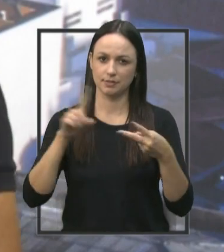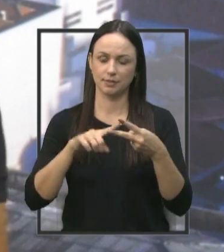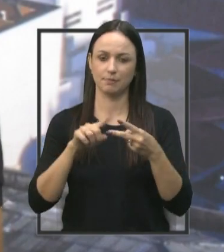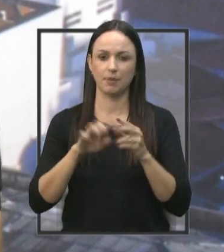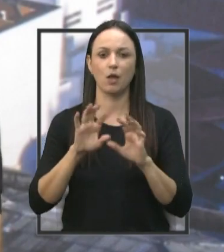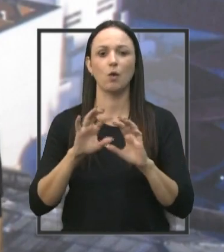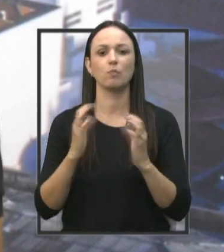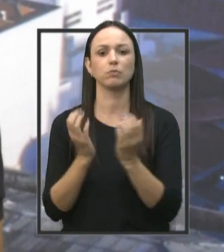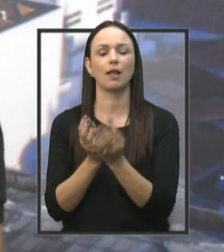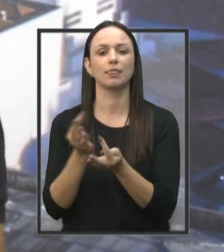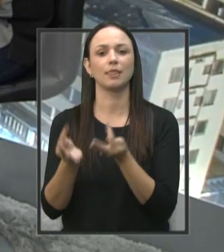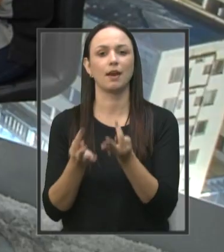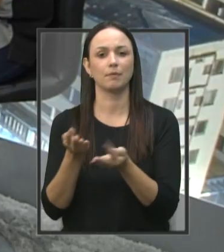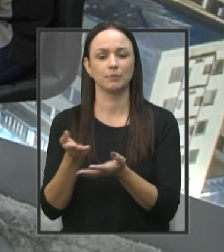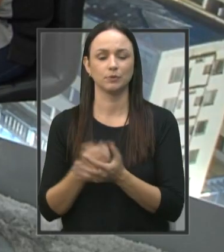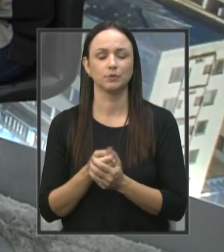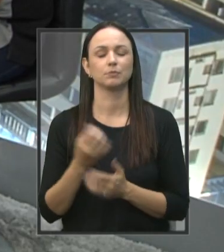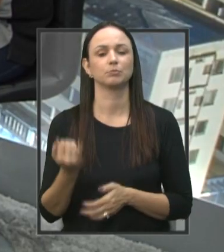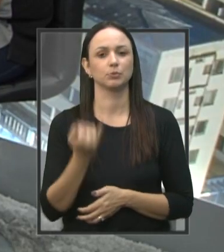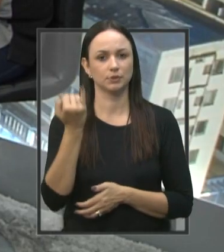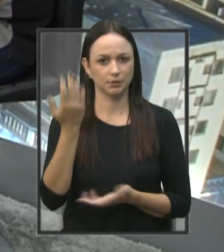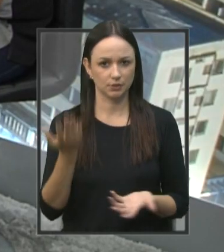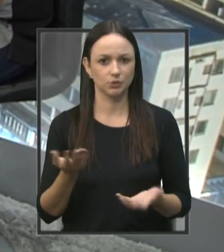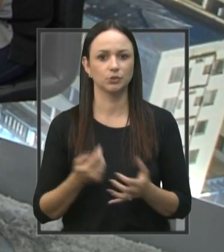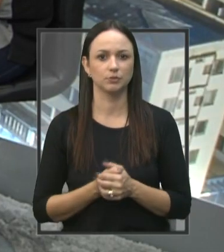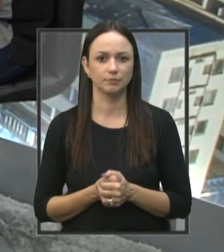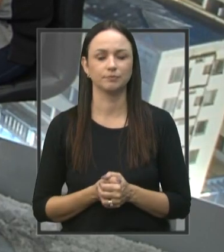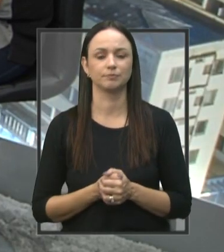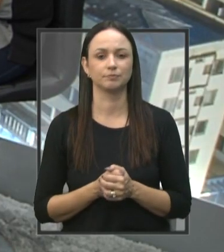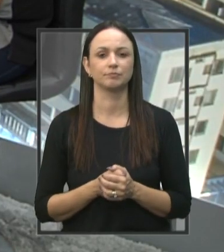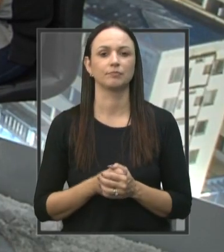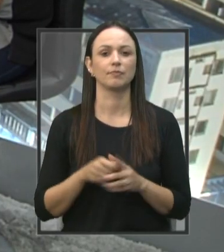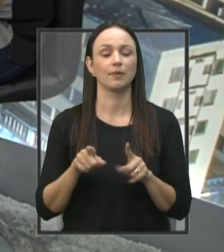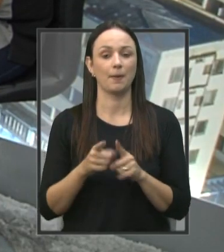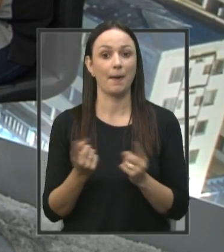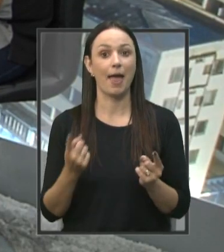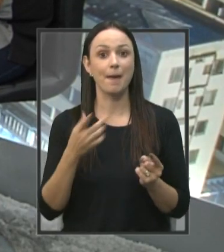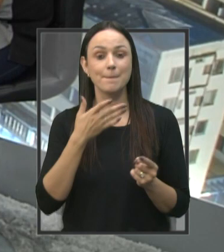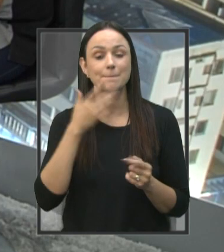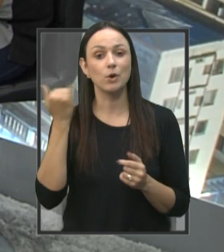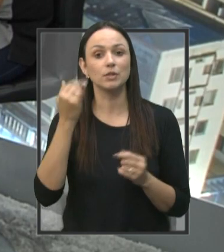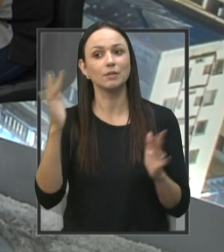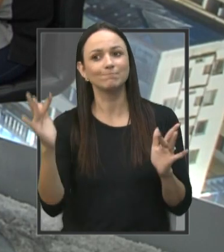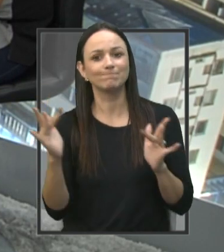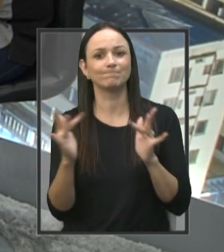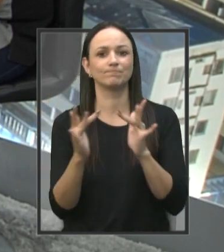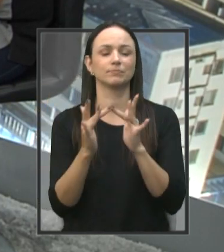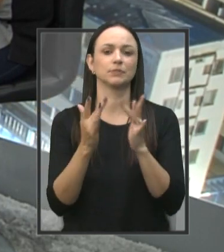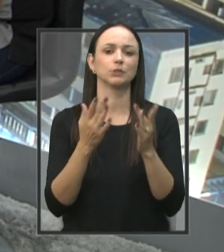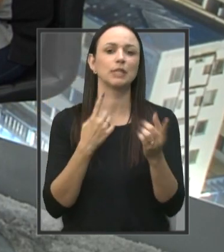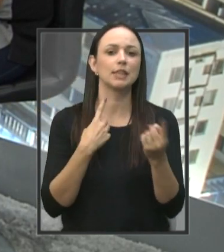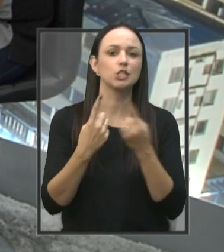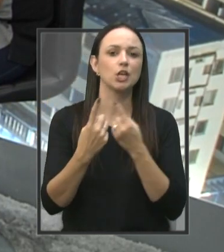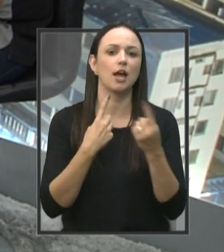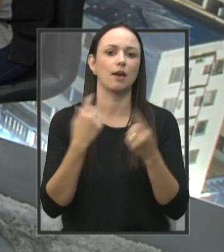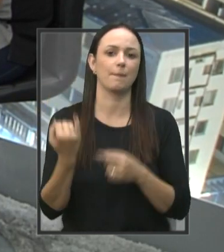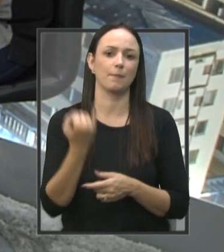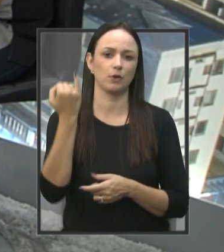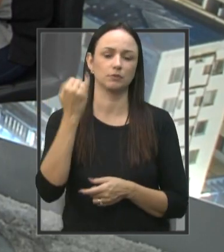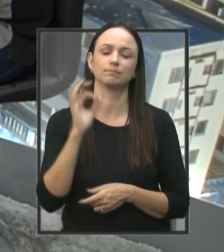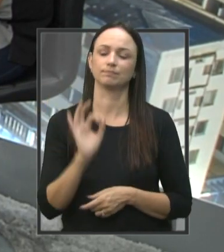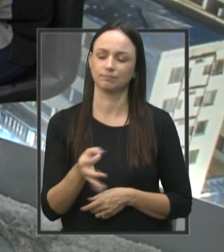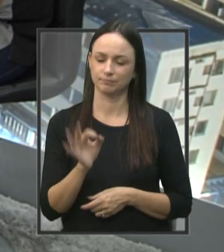as comunidades terapêuticas. Importante também essa aproximação, né, vereador? Esse diálogo é